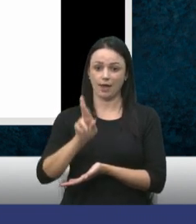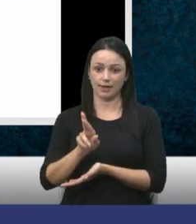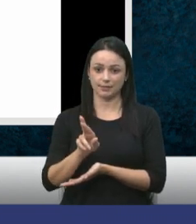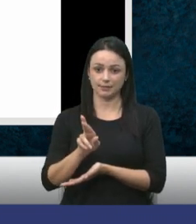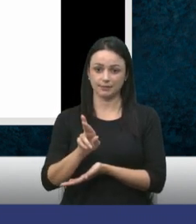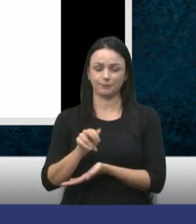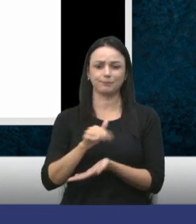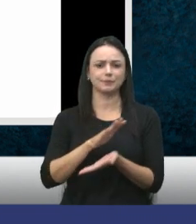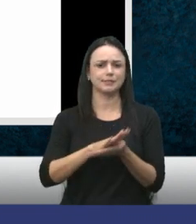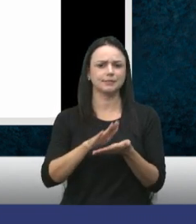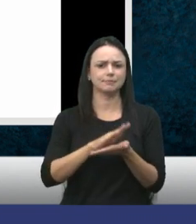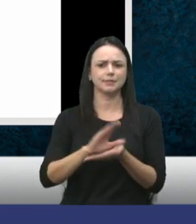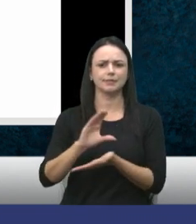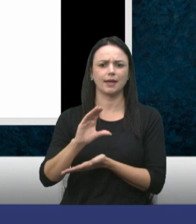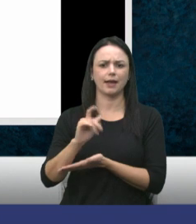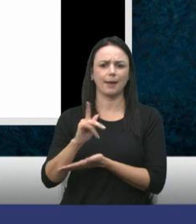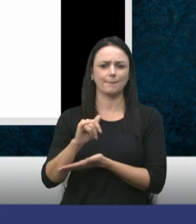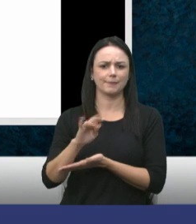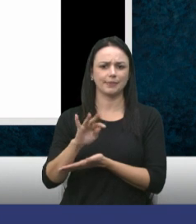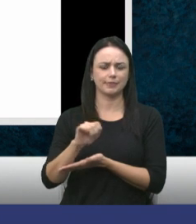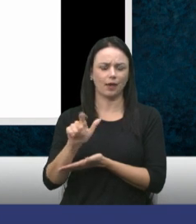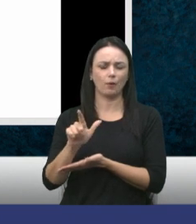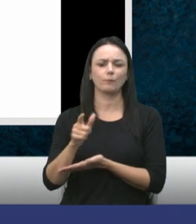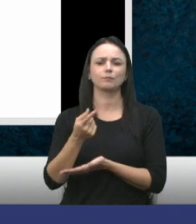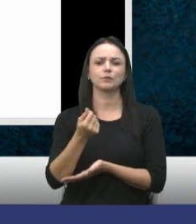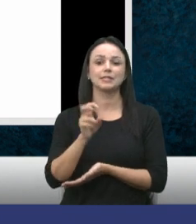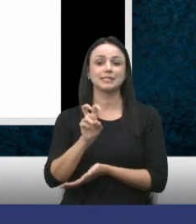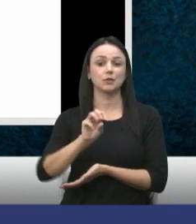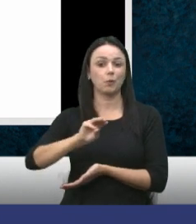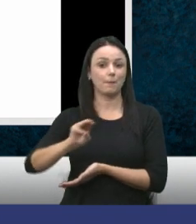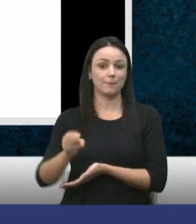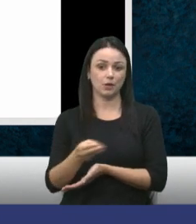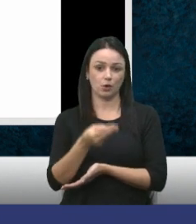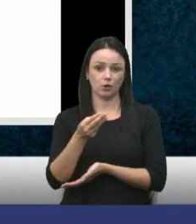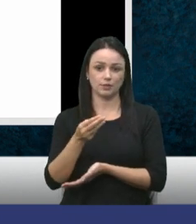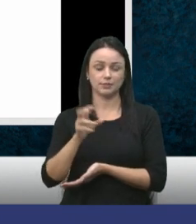Despesas de capital foi liquidada o valor de R$